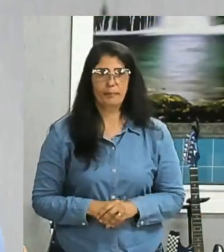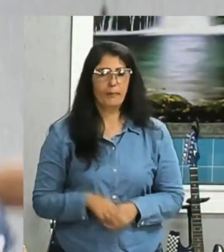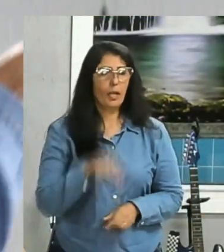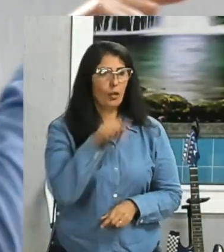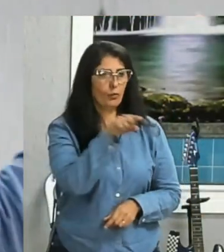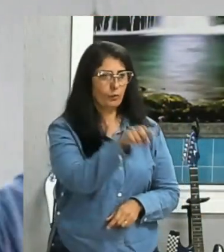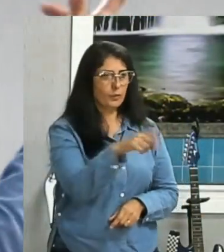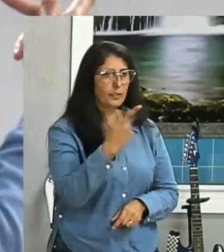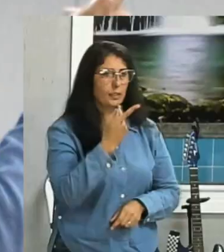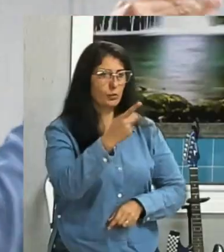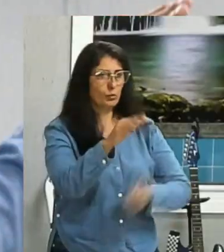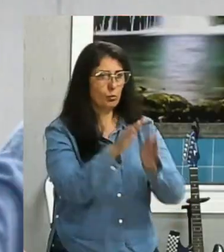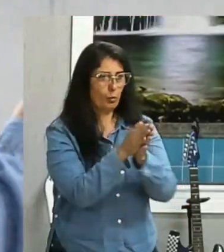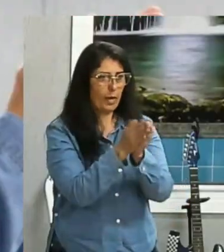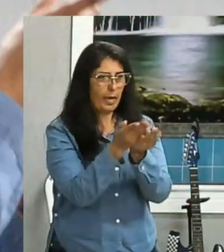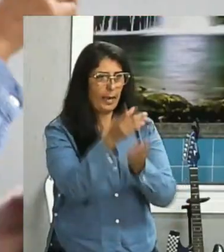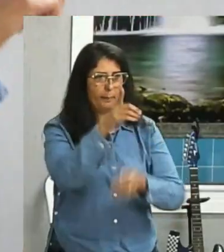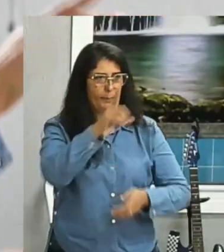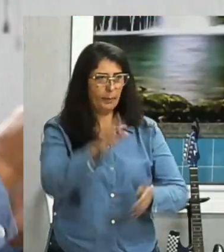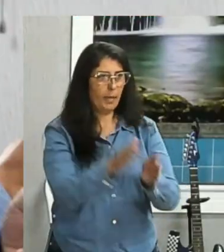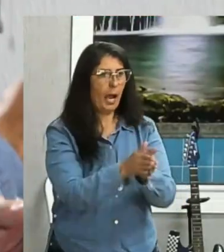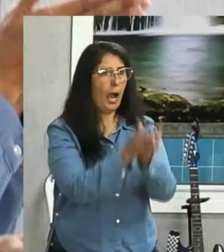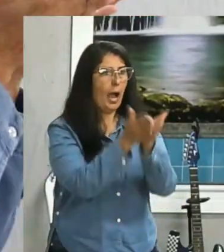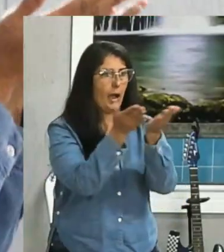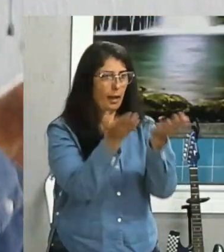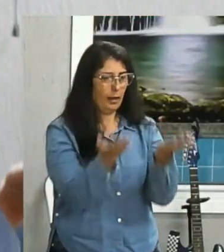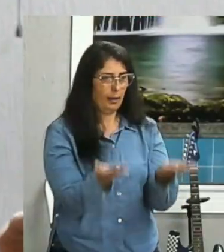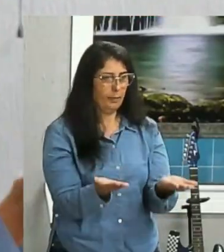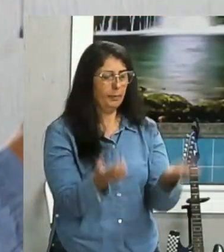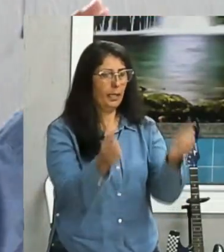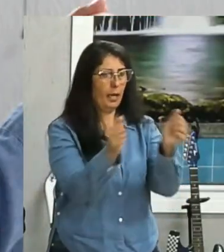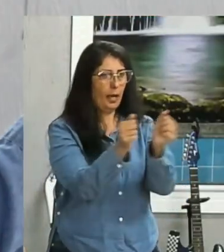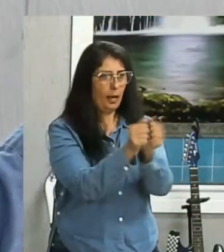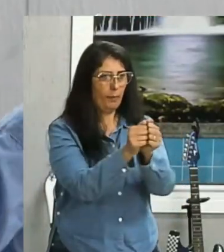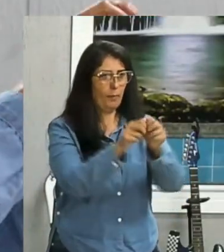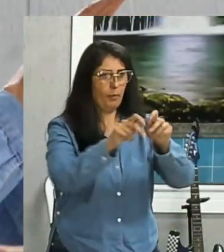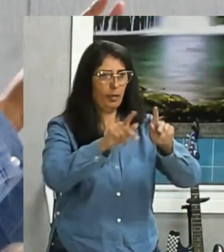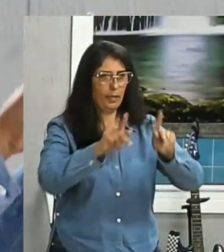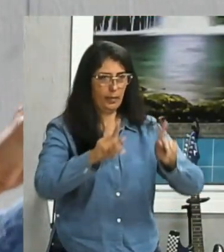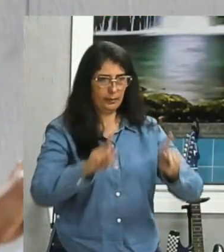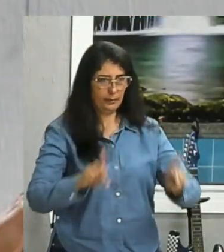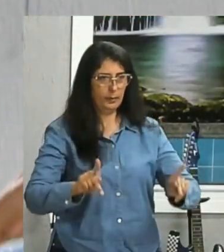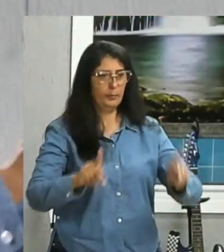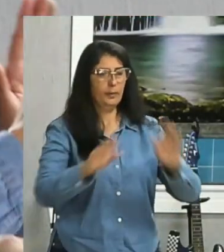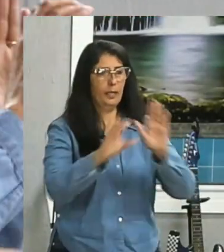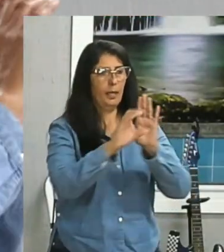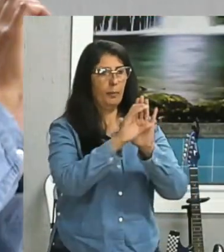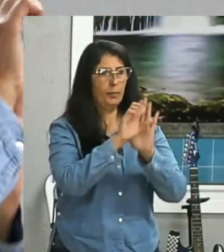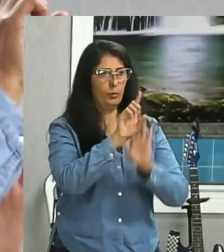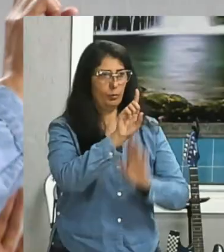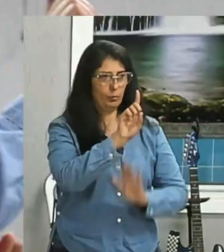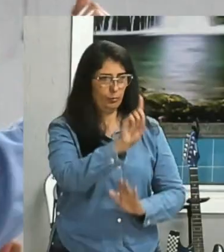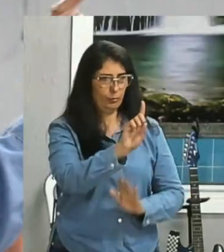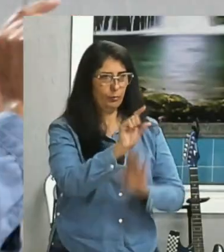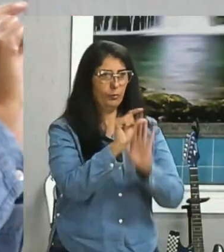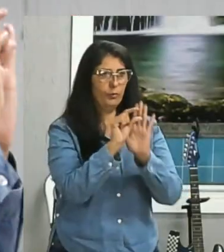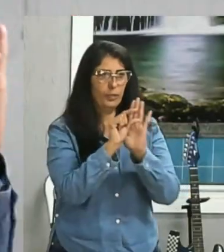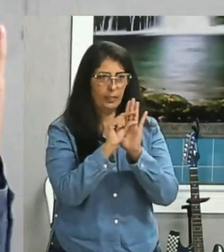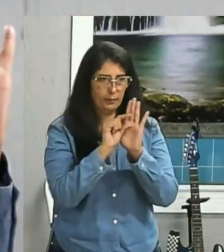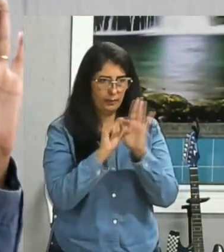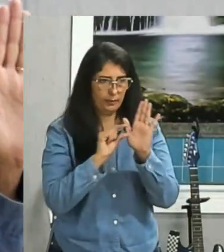sua Bíblia, por gentileza, em Apocalipse capítulo 1. Nós leremos agora dos